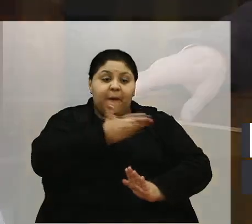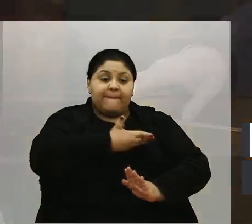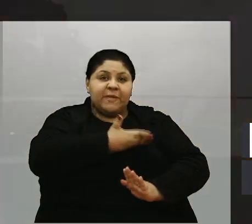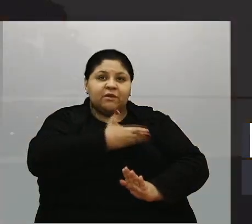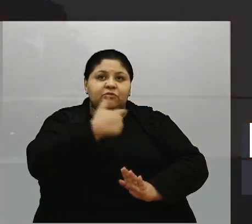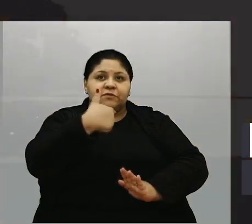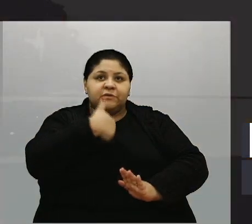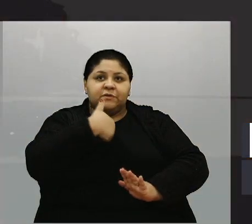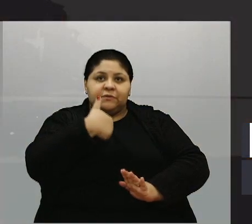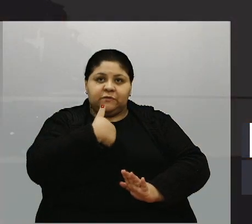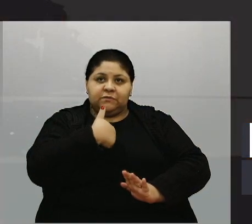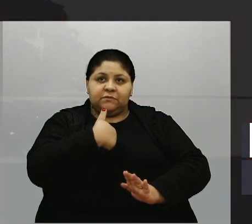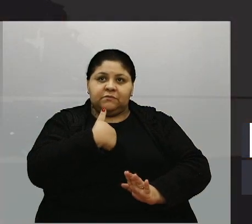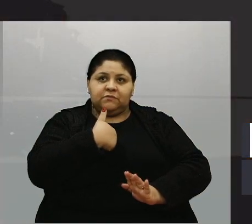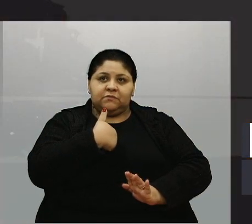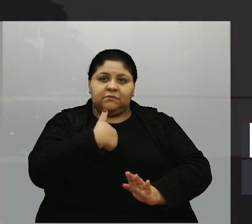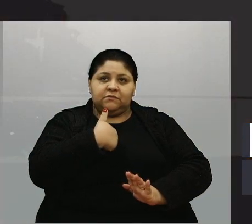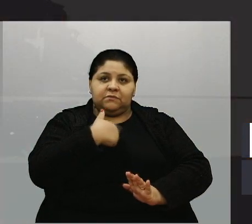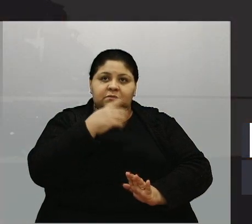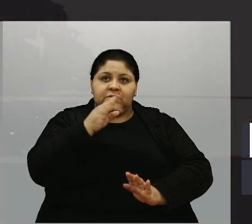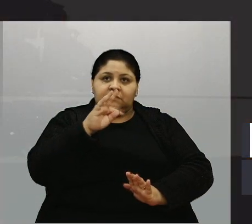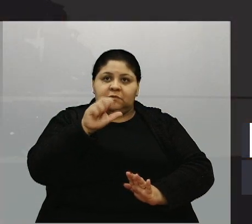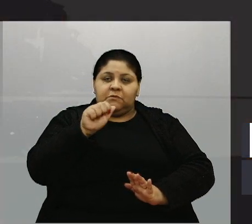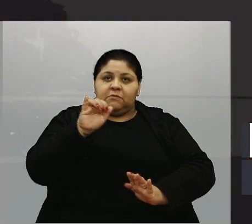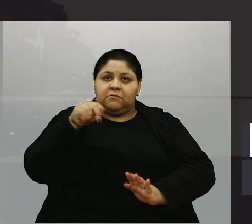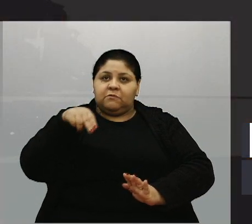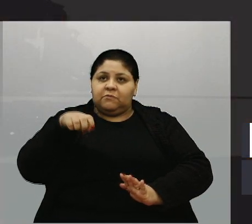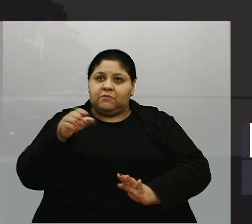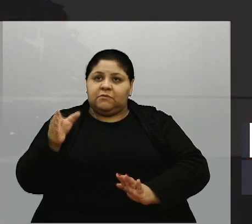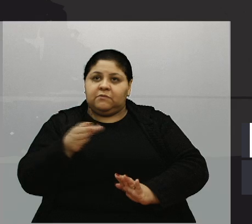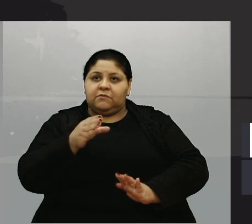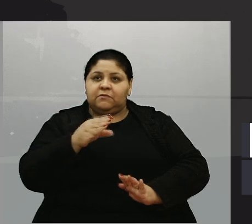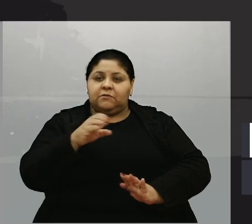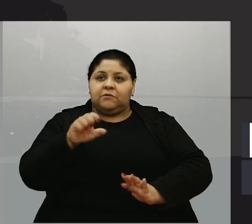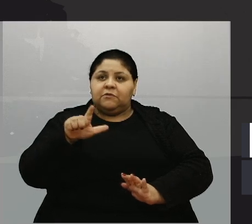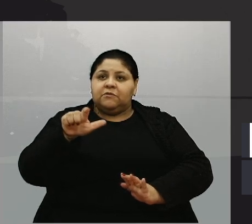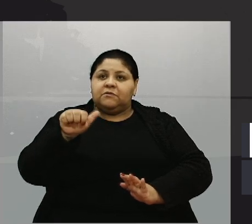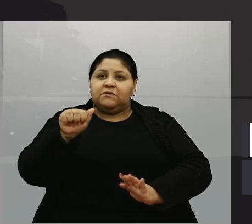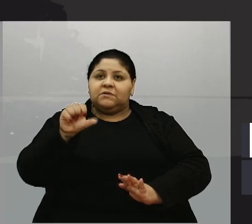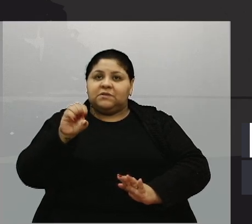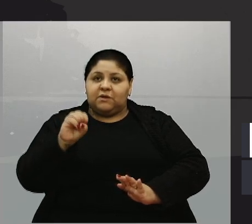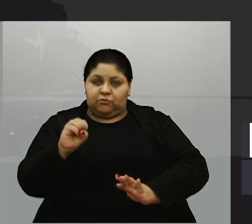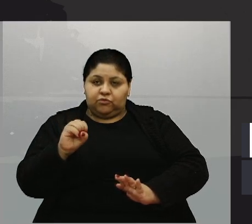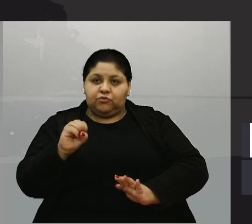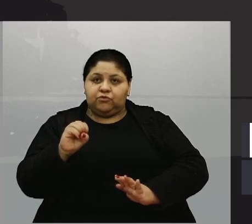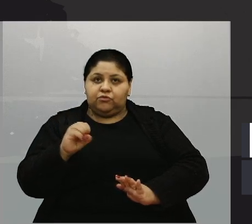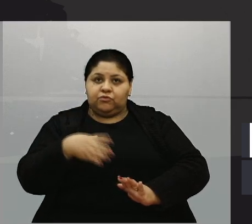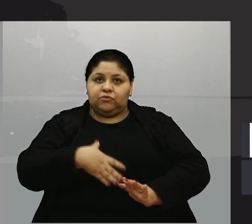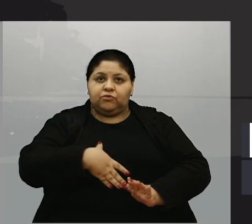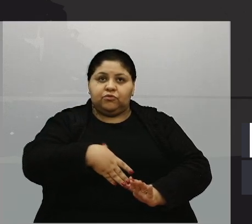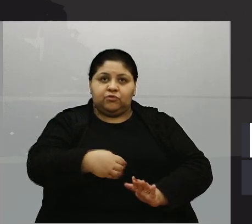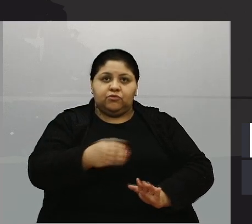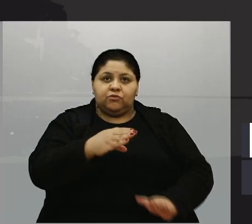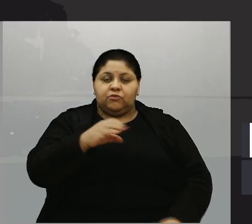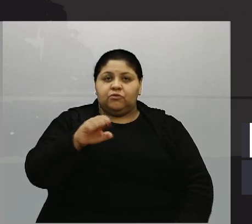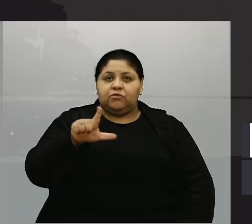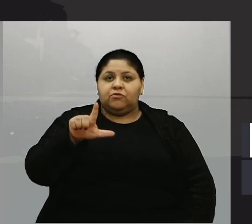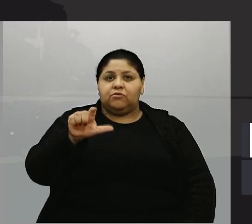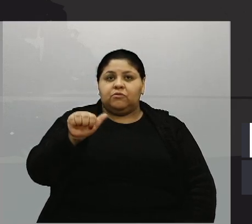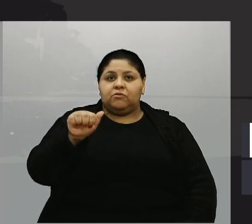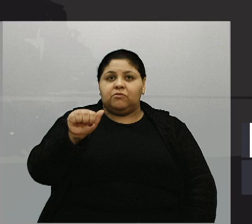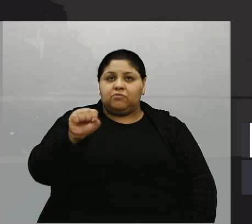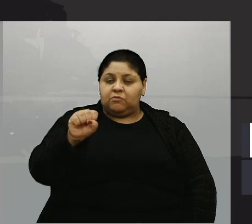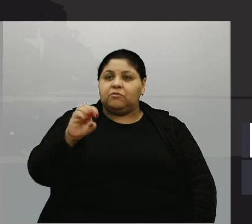meus, a Taine e o Celso Dornelles Júnior, filho do Celso Dornelles, que